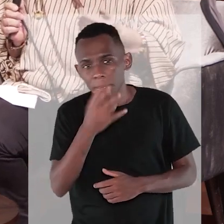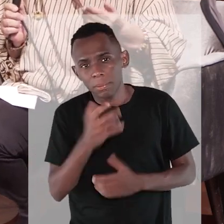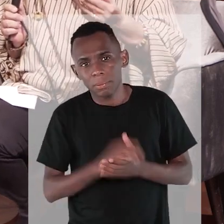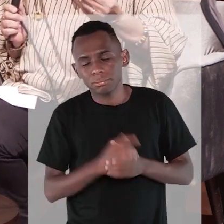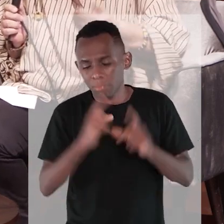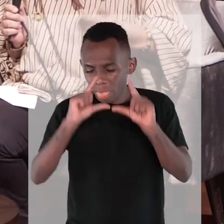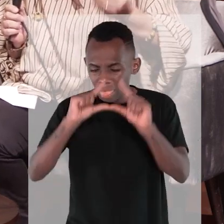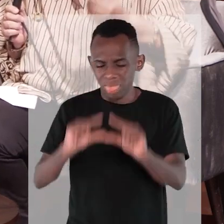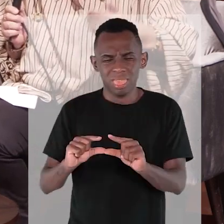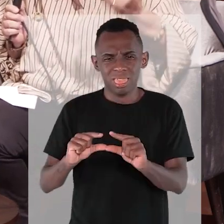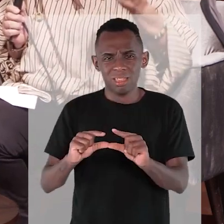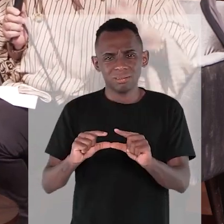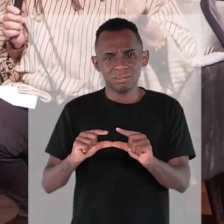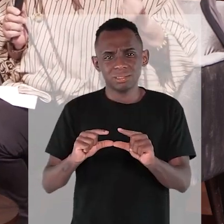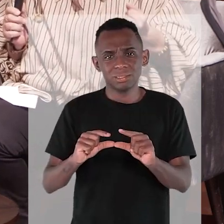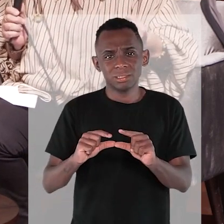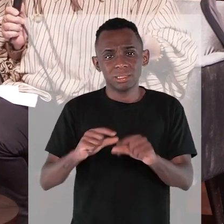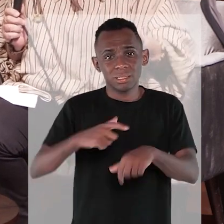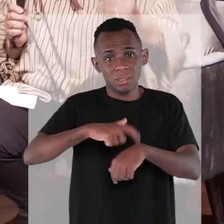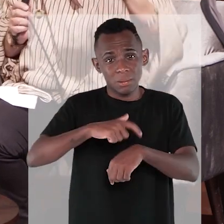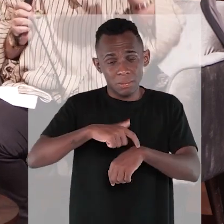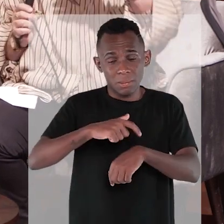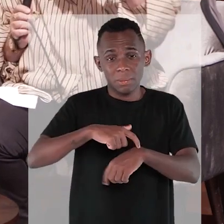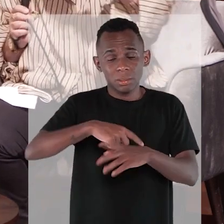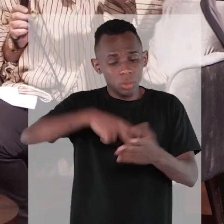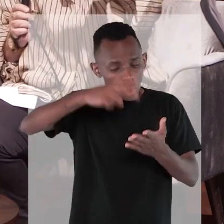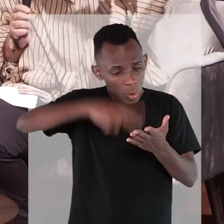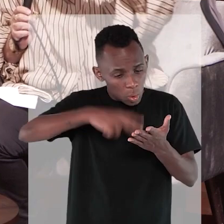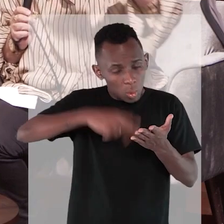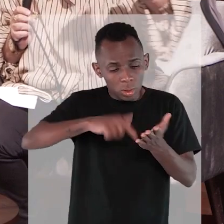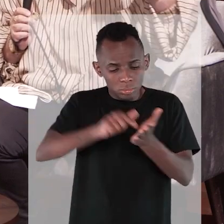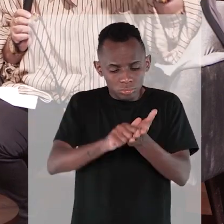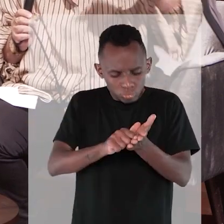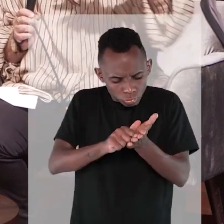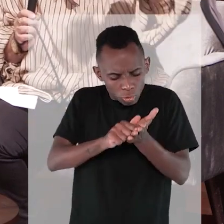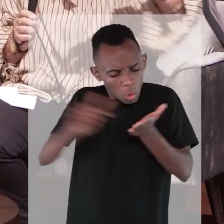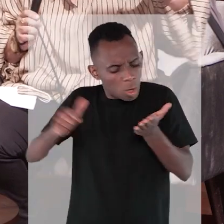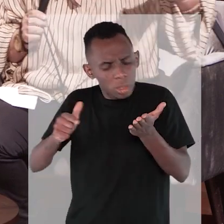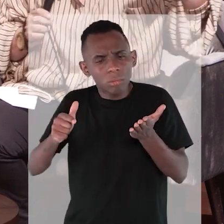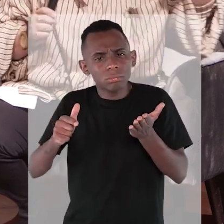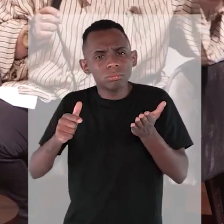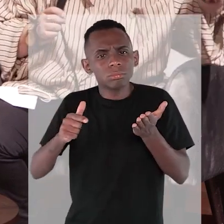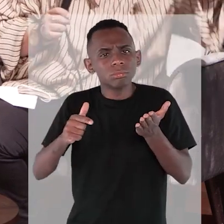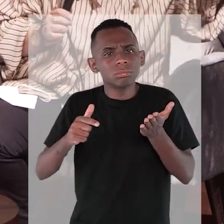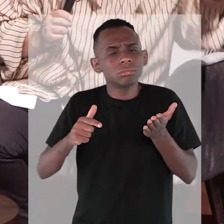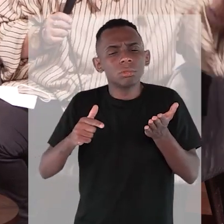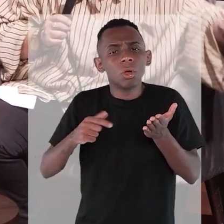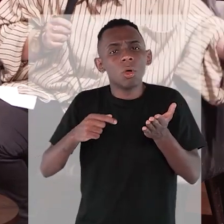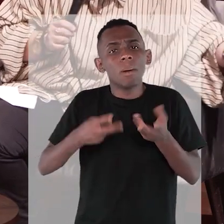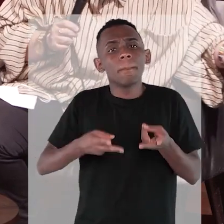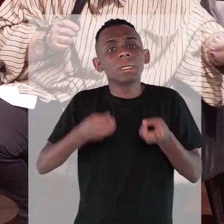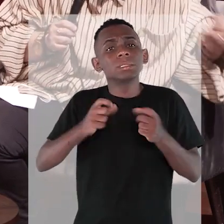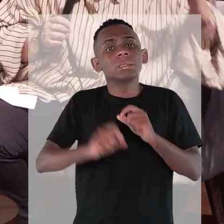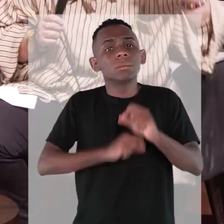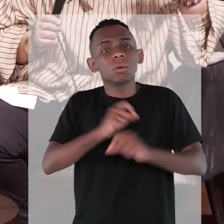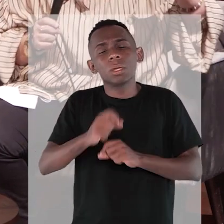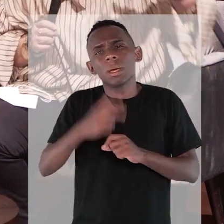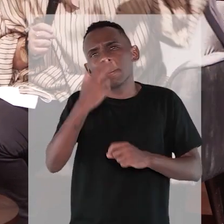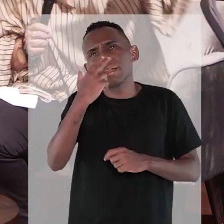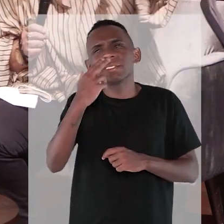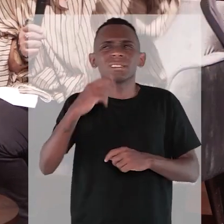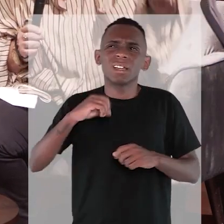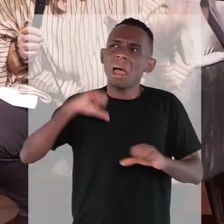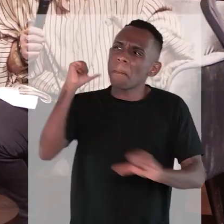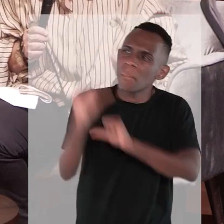se, quando eu leio no jornal, eu vejo as indicações dizendo isso. Não, isso é um revisionismo histórico.